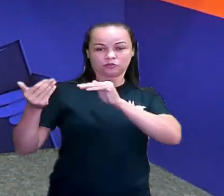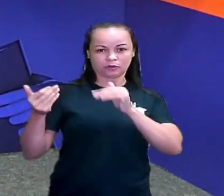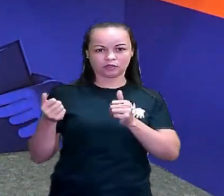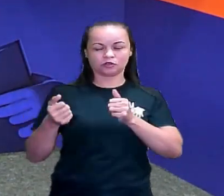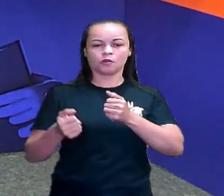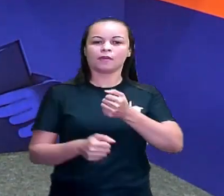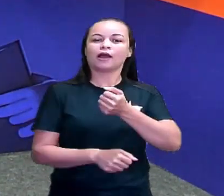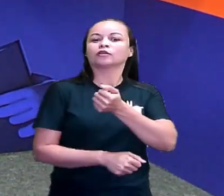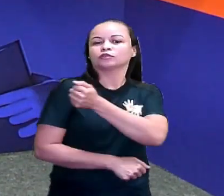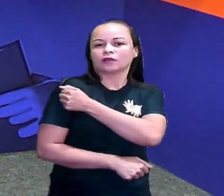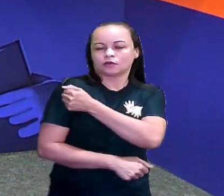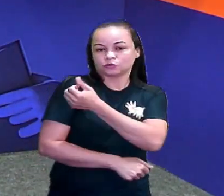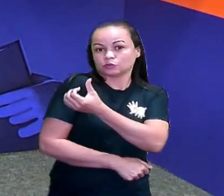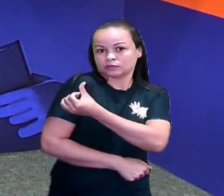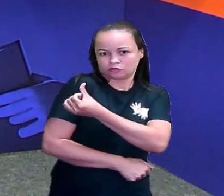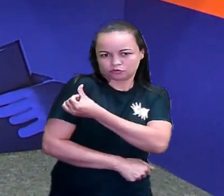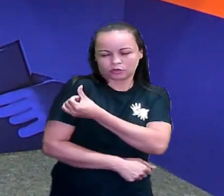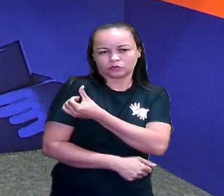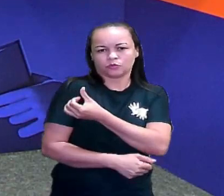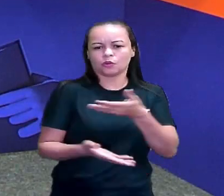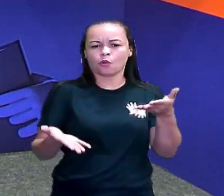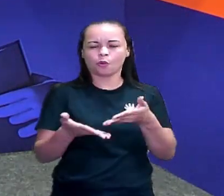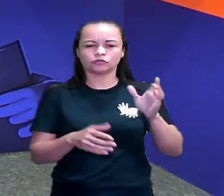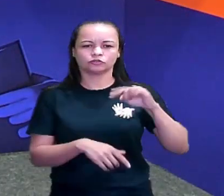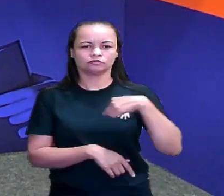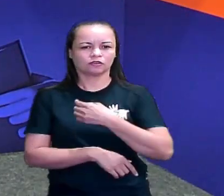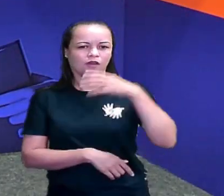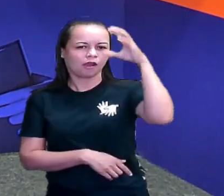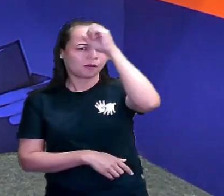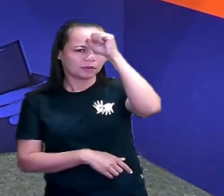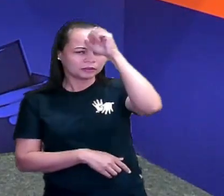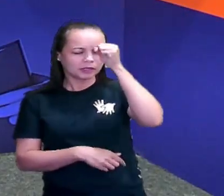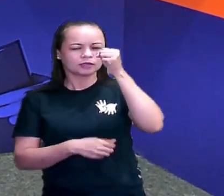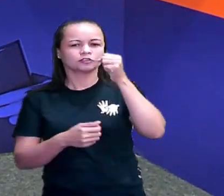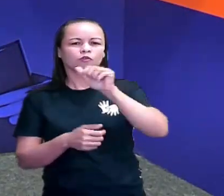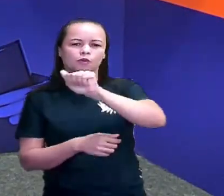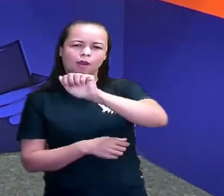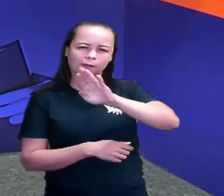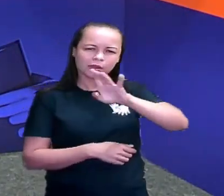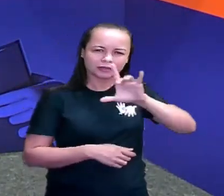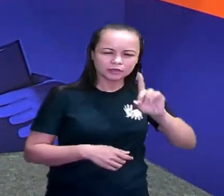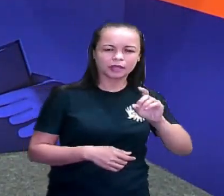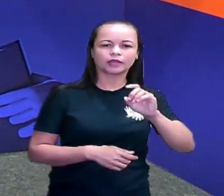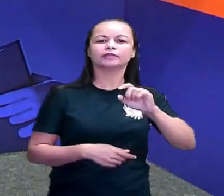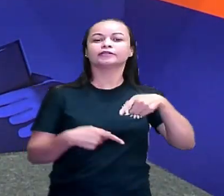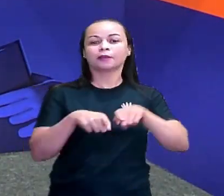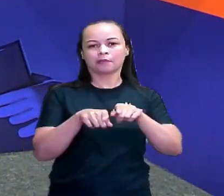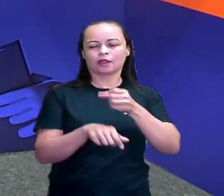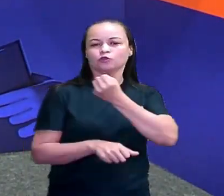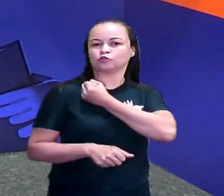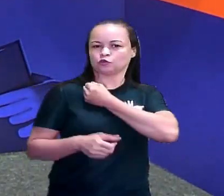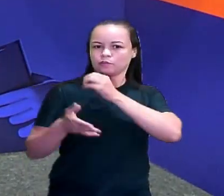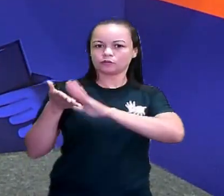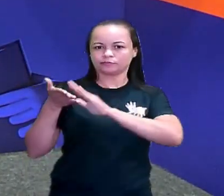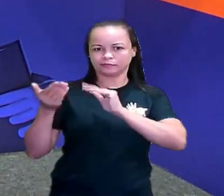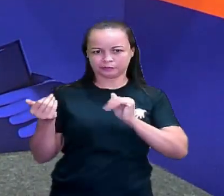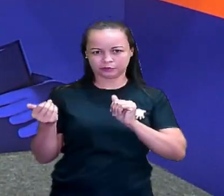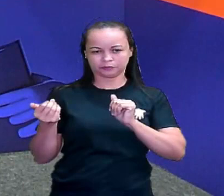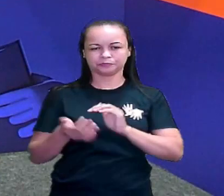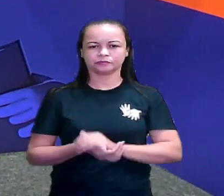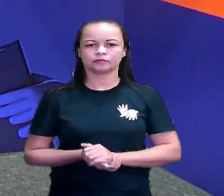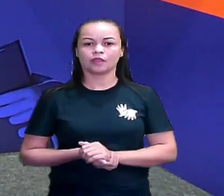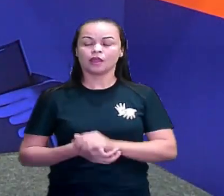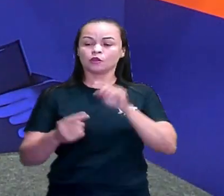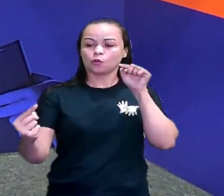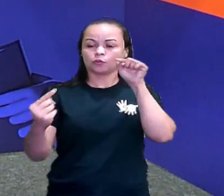ano e hoje nós vamos aprender sobre o alfabeto e os numerais em espanhol, tá certo? O objetivo da